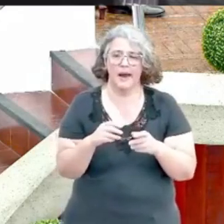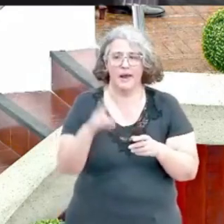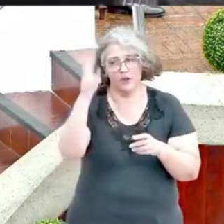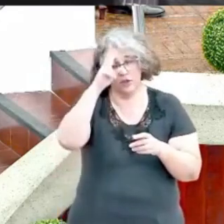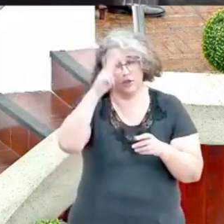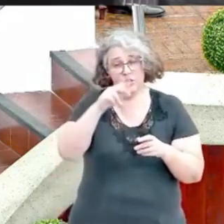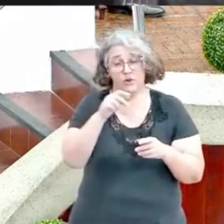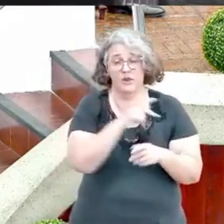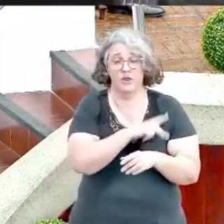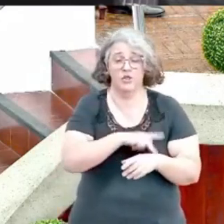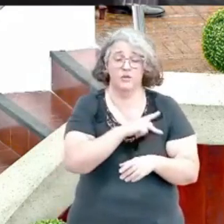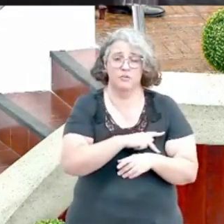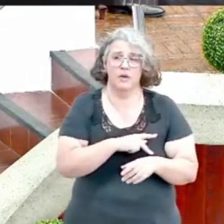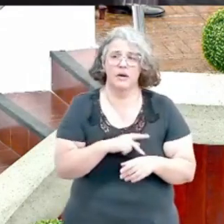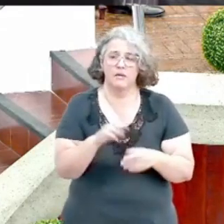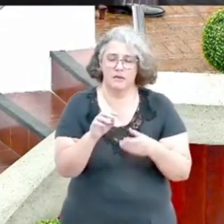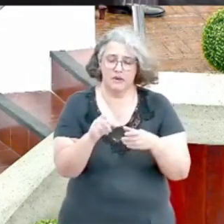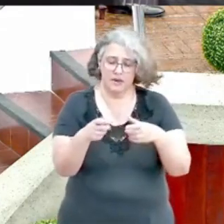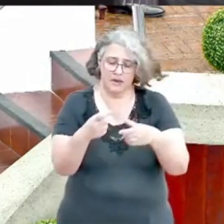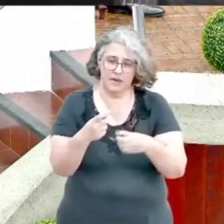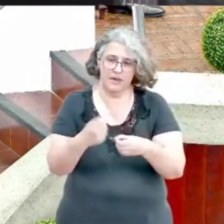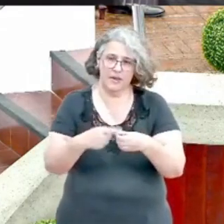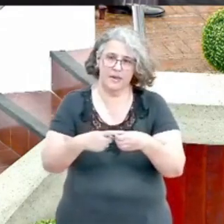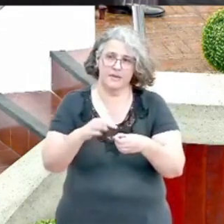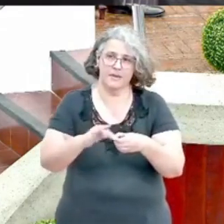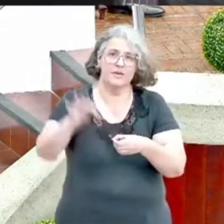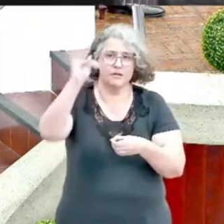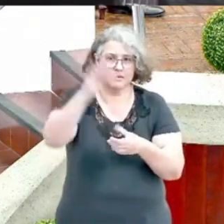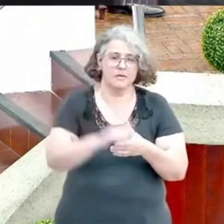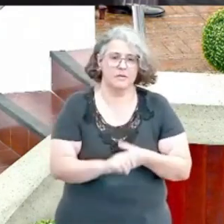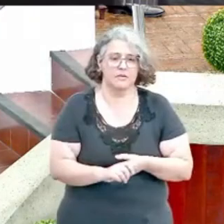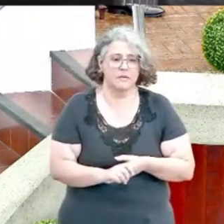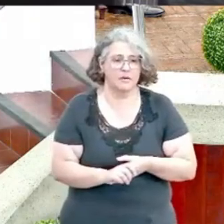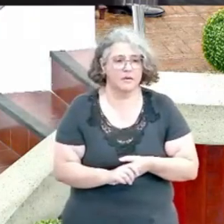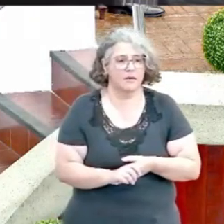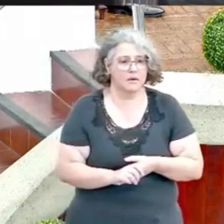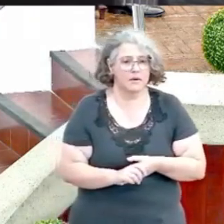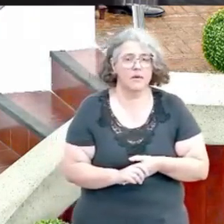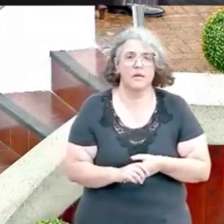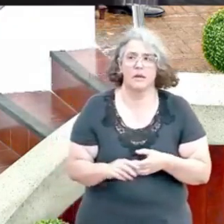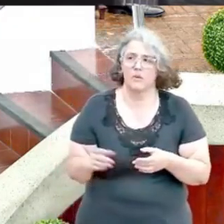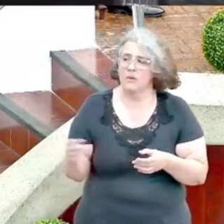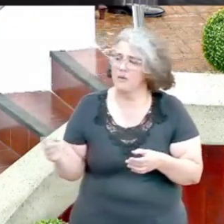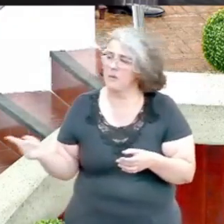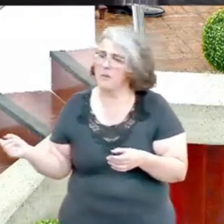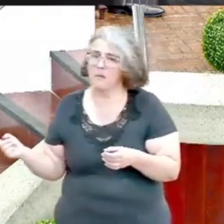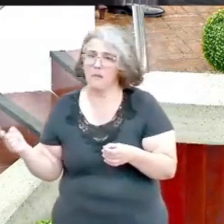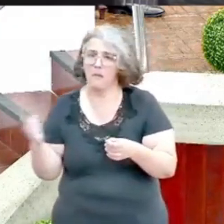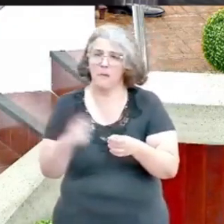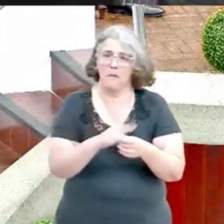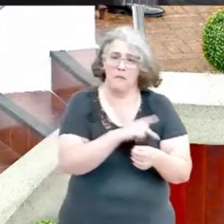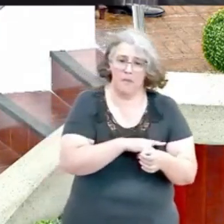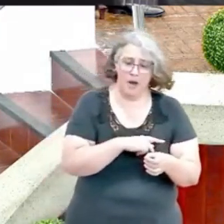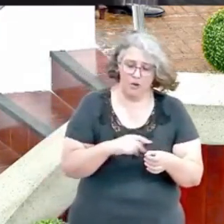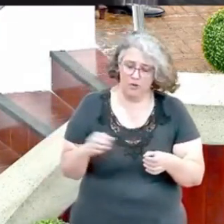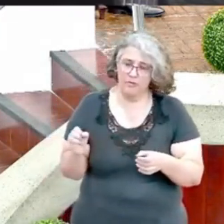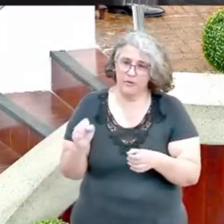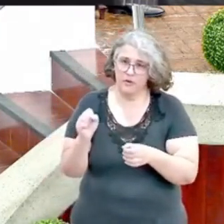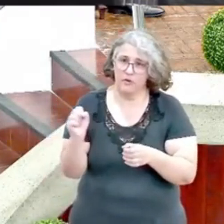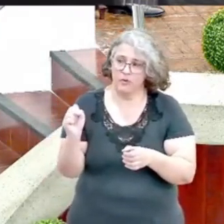foi quem foi a Tessalônica junto com Silas para fundar essa igreja. Esta é uma igreja fundada pelo apóstolo